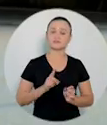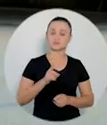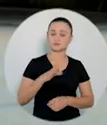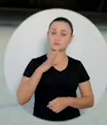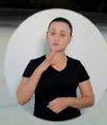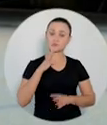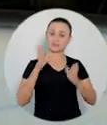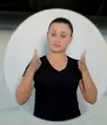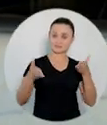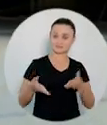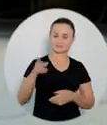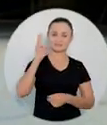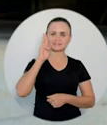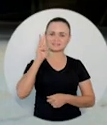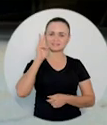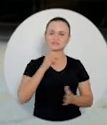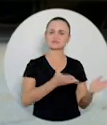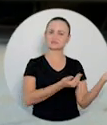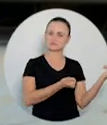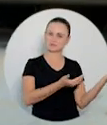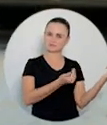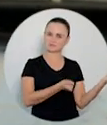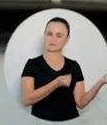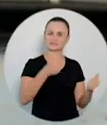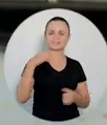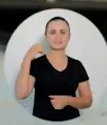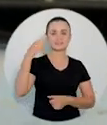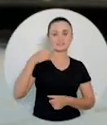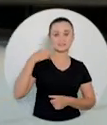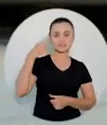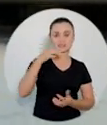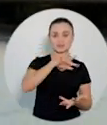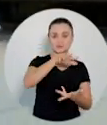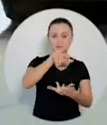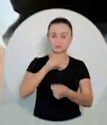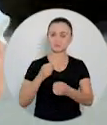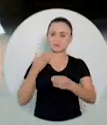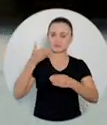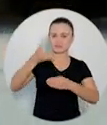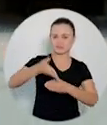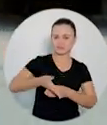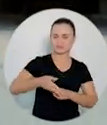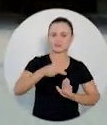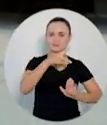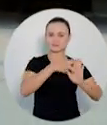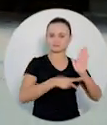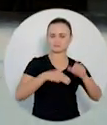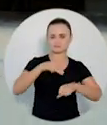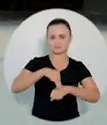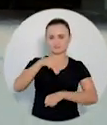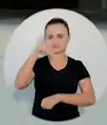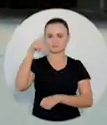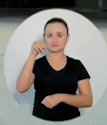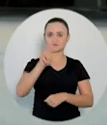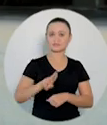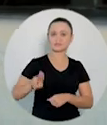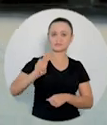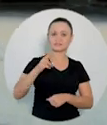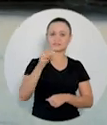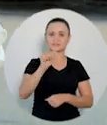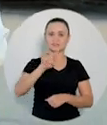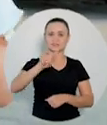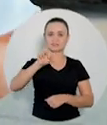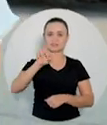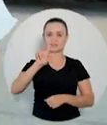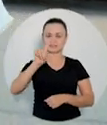Você vai conhecer agora a história do mais jovem advogado do mundo a entrar num programa de mestrado na Universidade de Harvard, nos